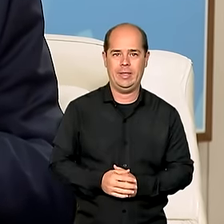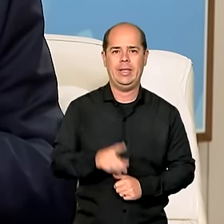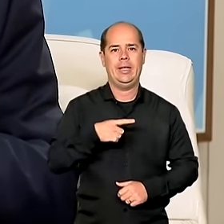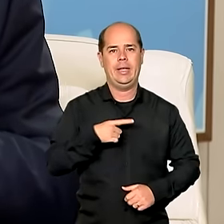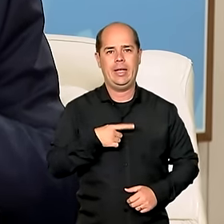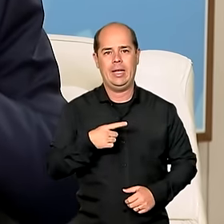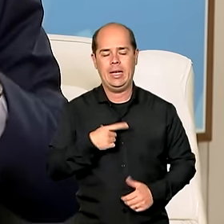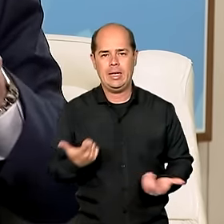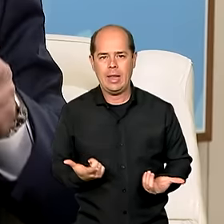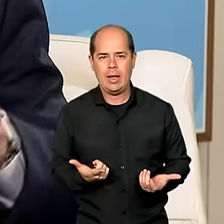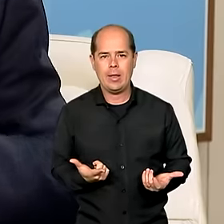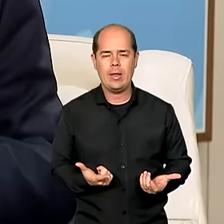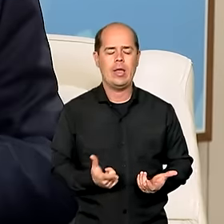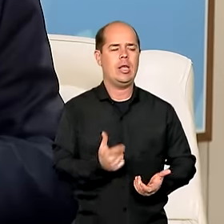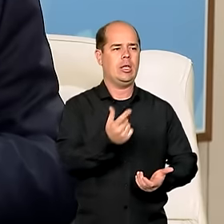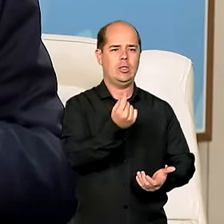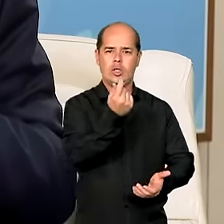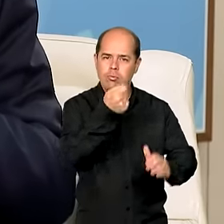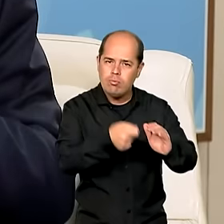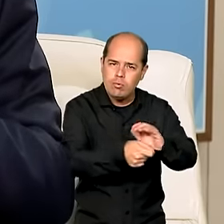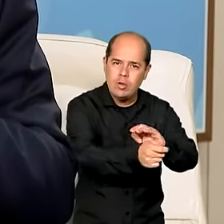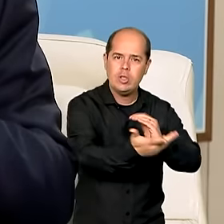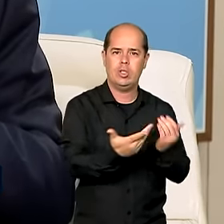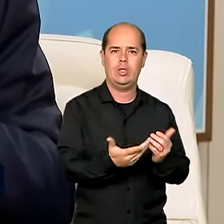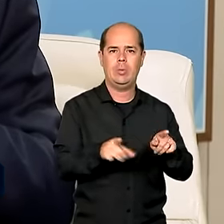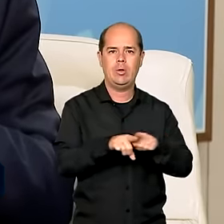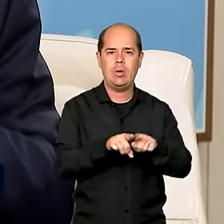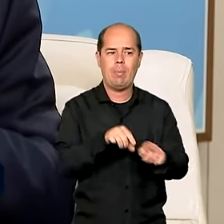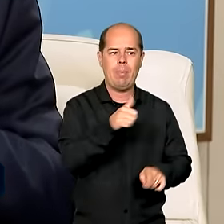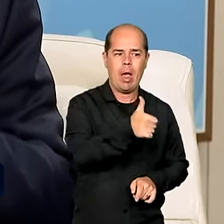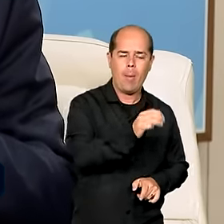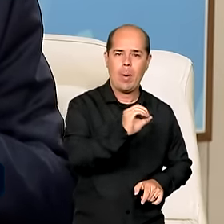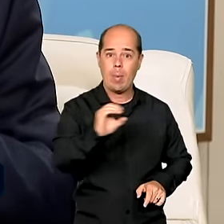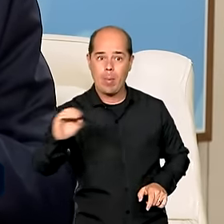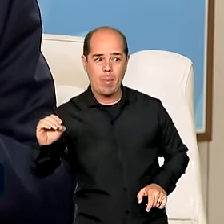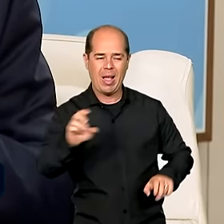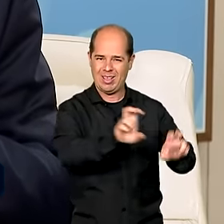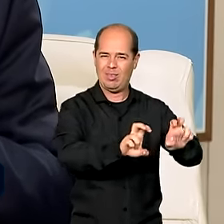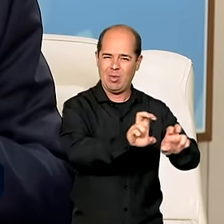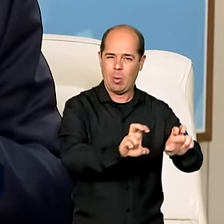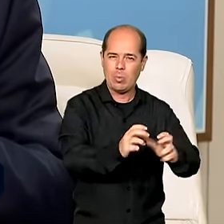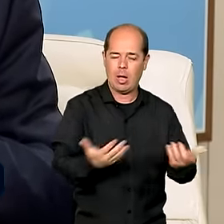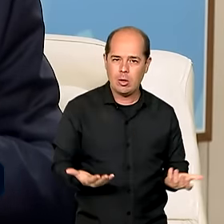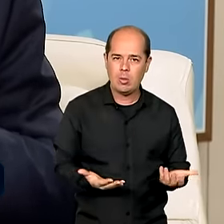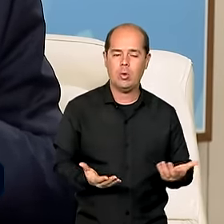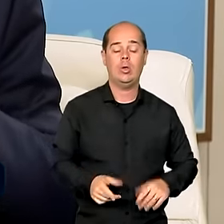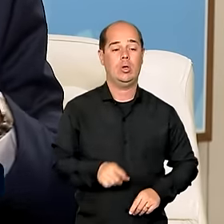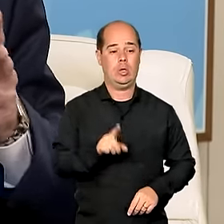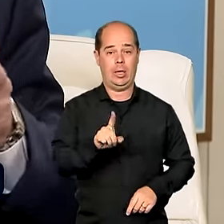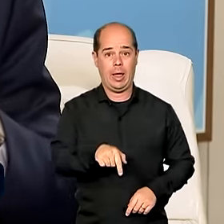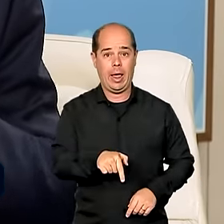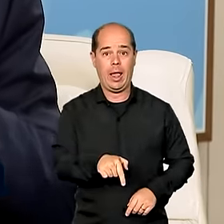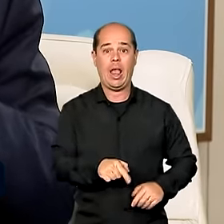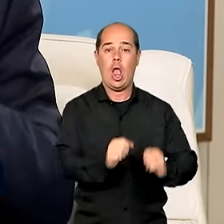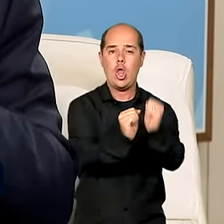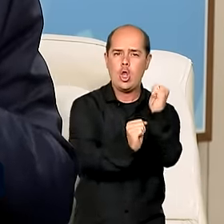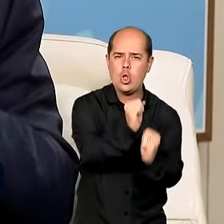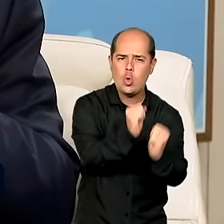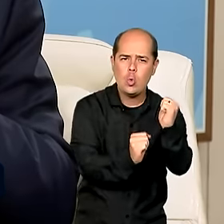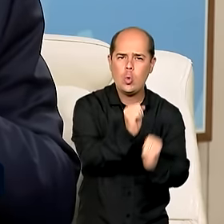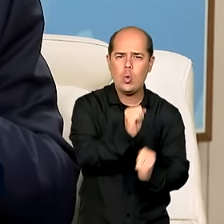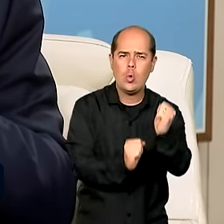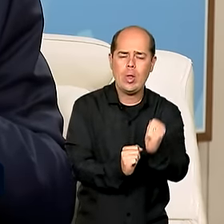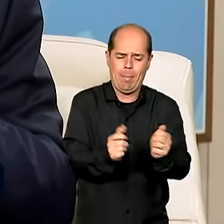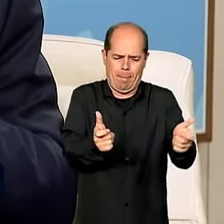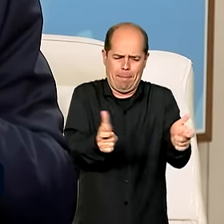digitalização como é que vai funcionar micro pequena e média indústria então nós estamos Unindo a